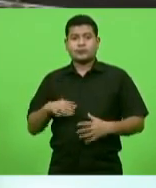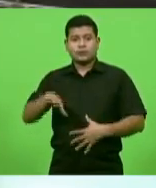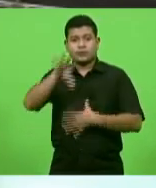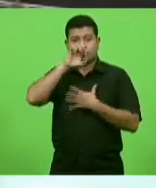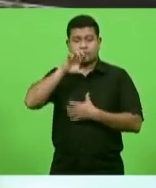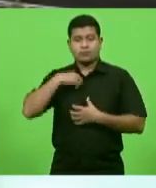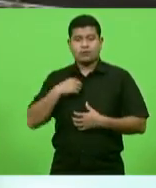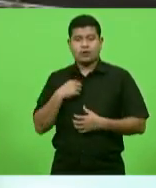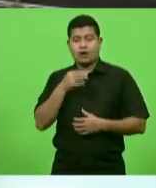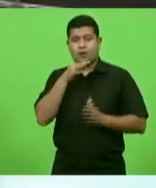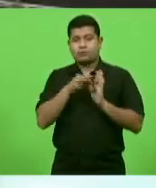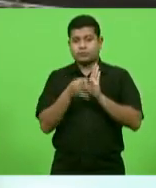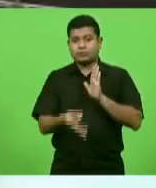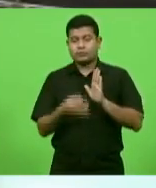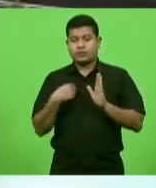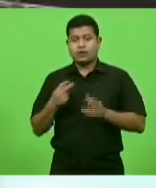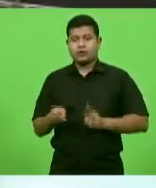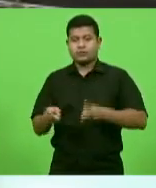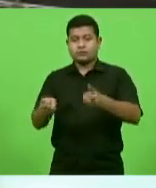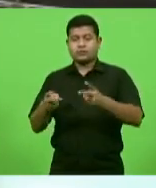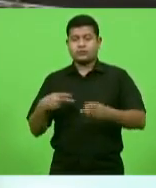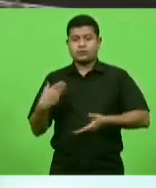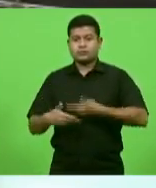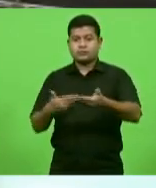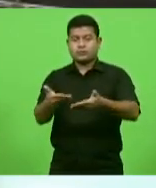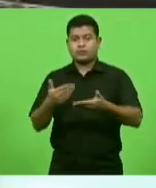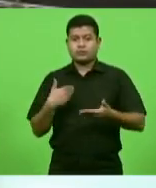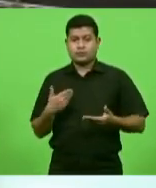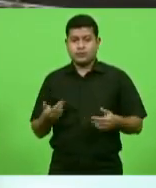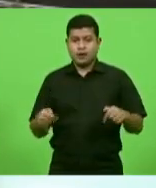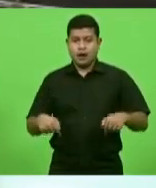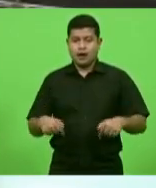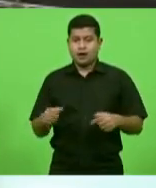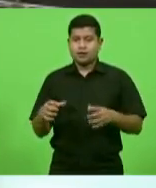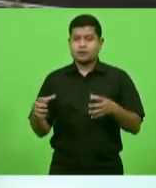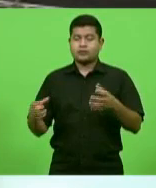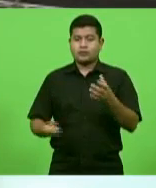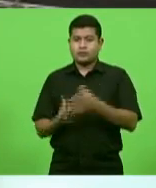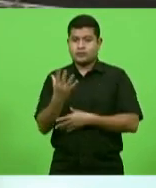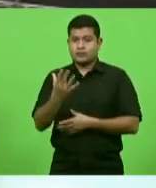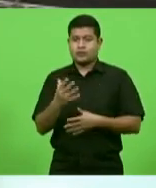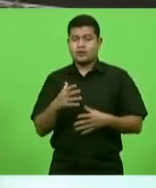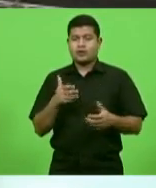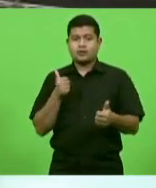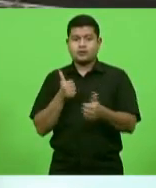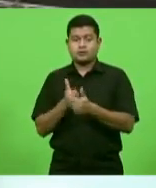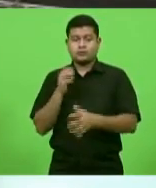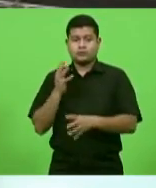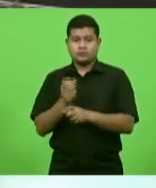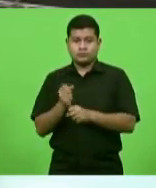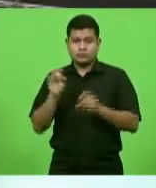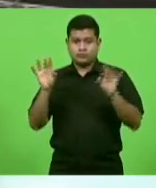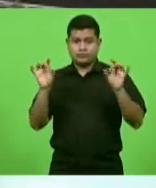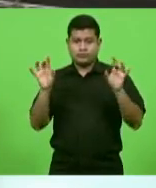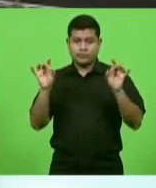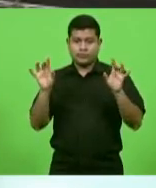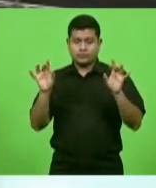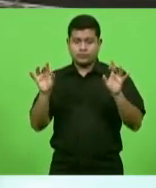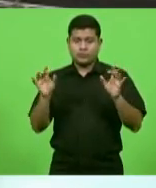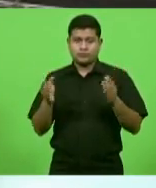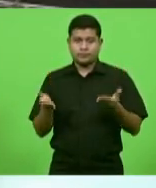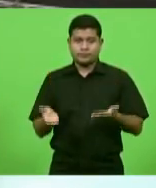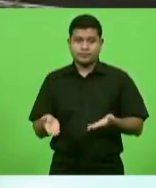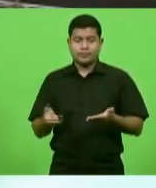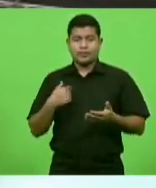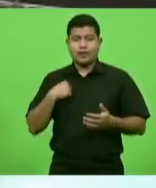continuidade do processo rumo à constituição deste egrégio tribunal especial ao contava o seguinte por